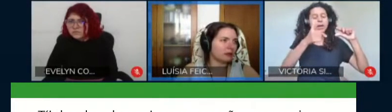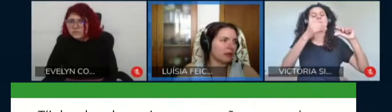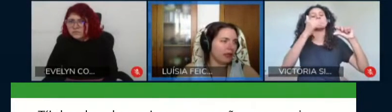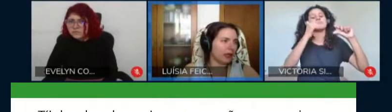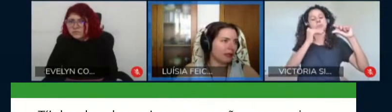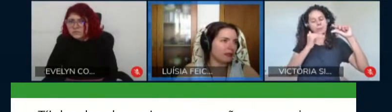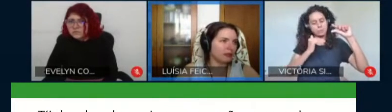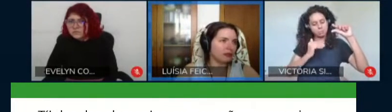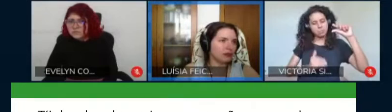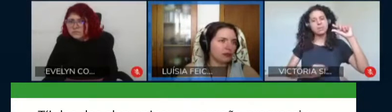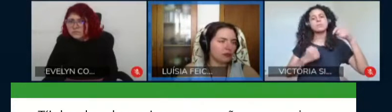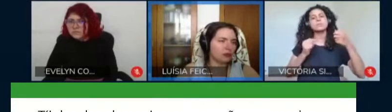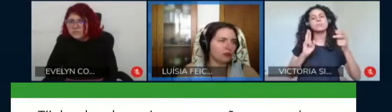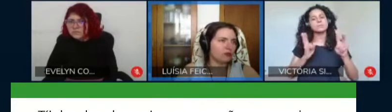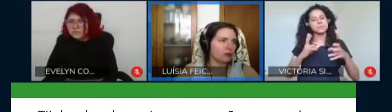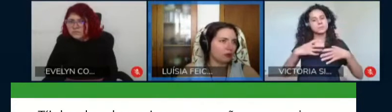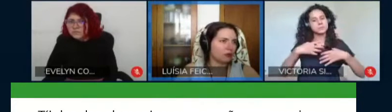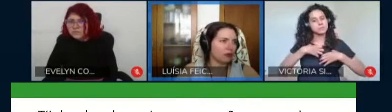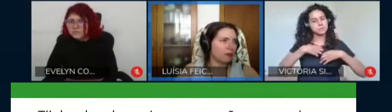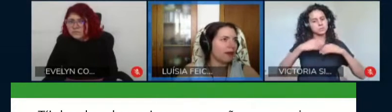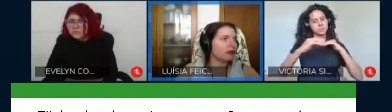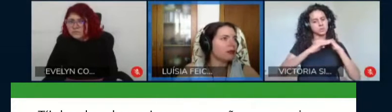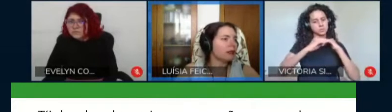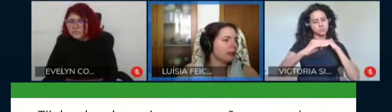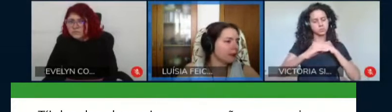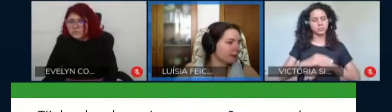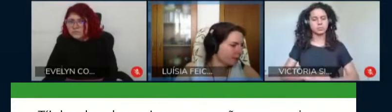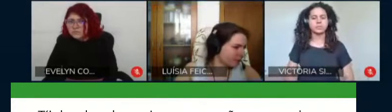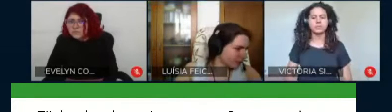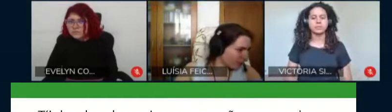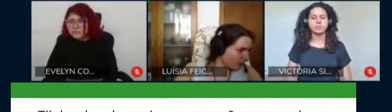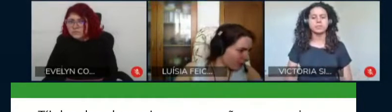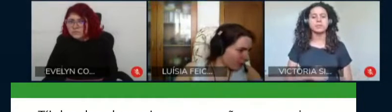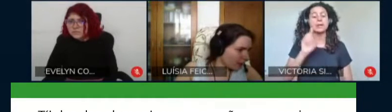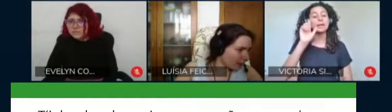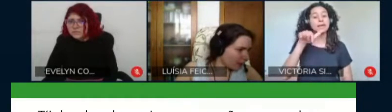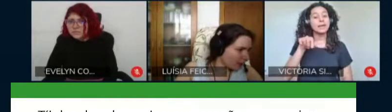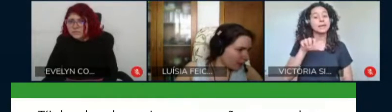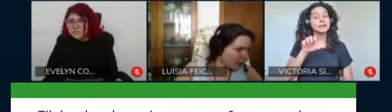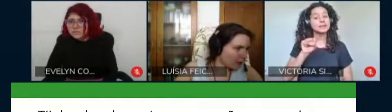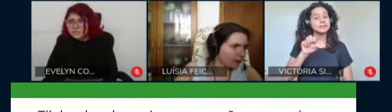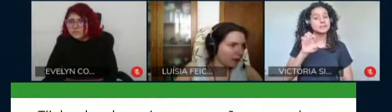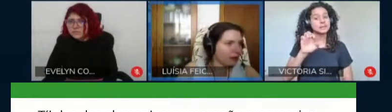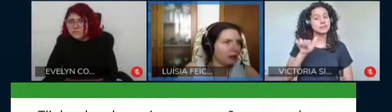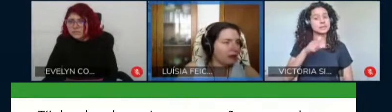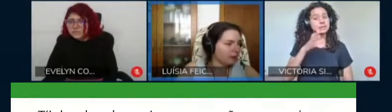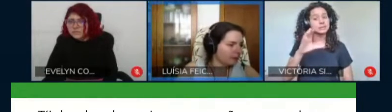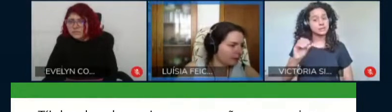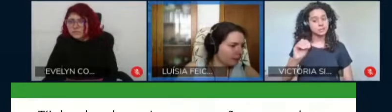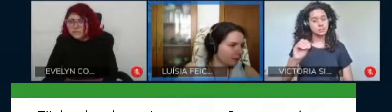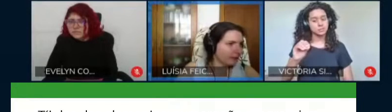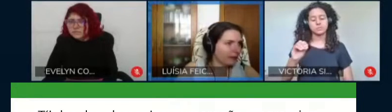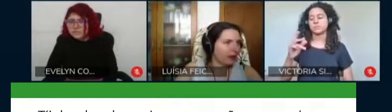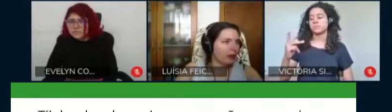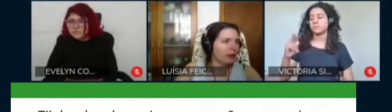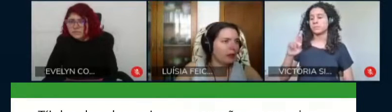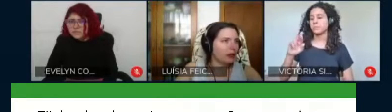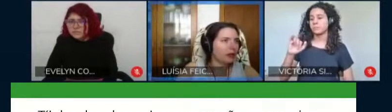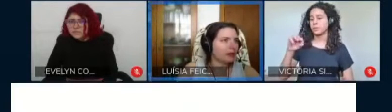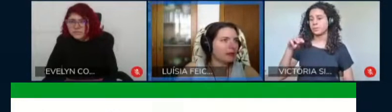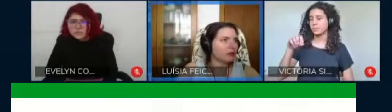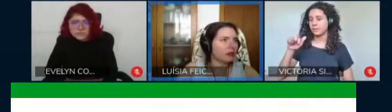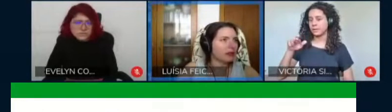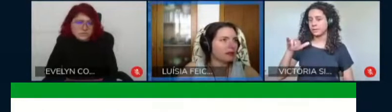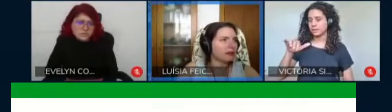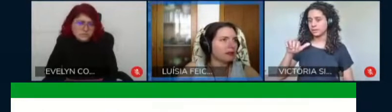a seção quinária e subdivisões do trabalho. aqui.